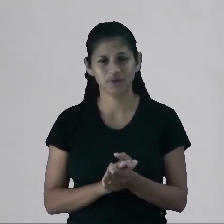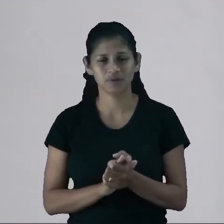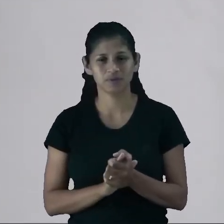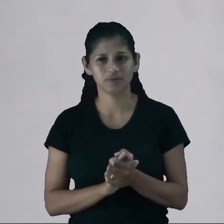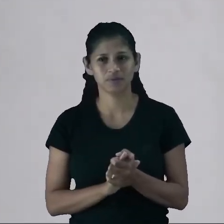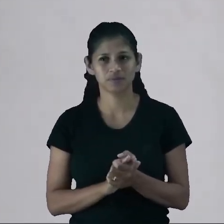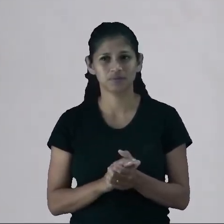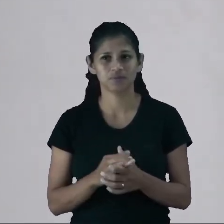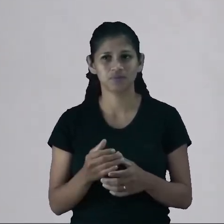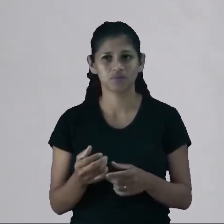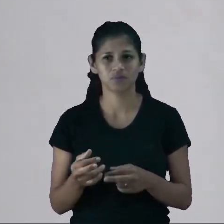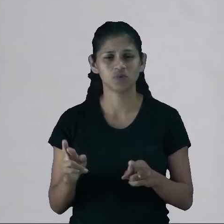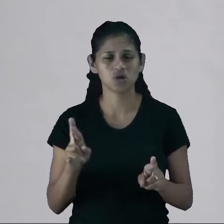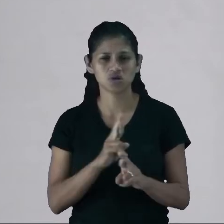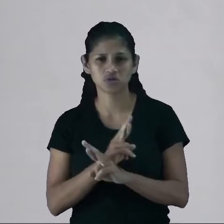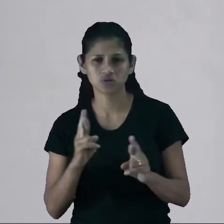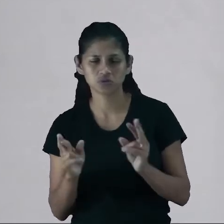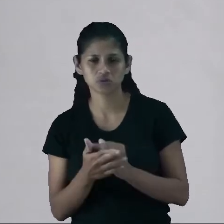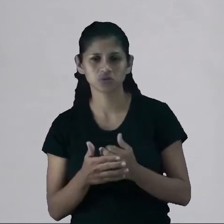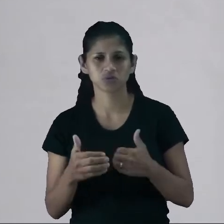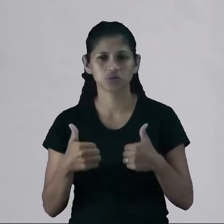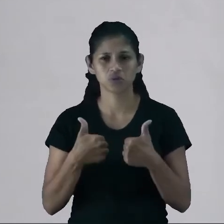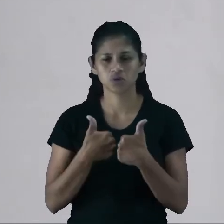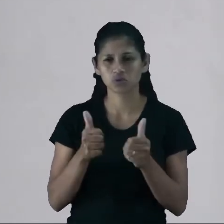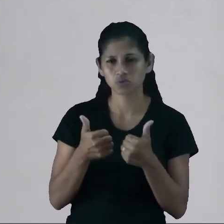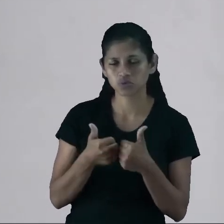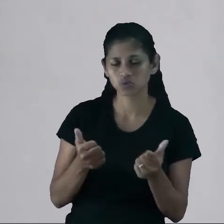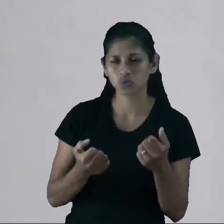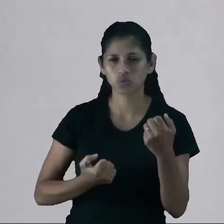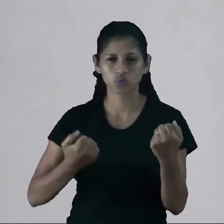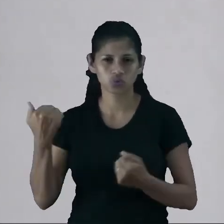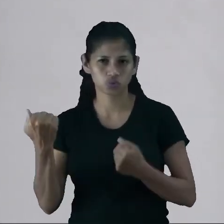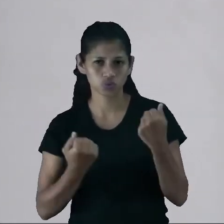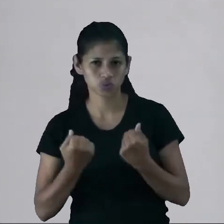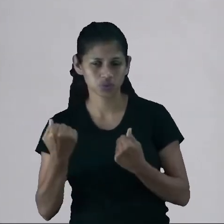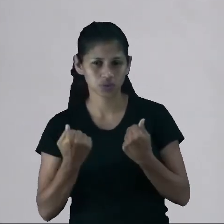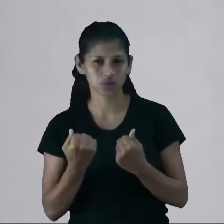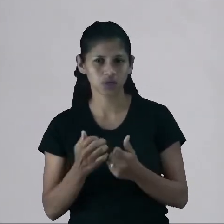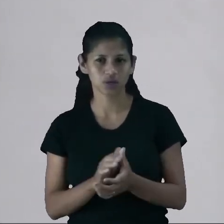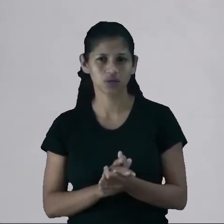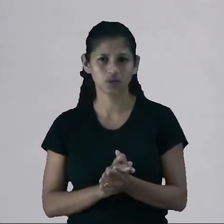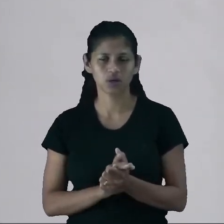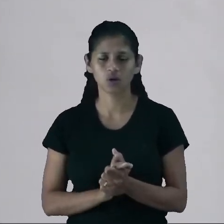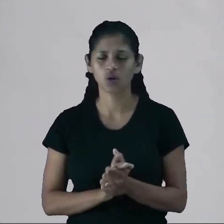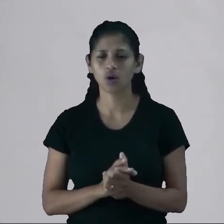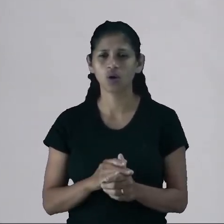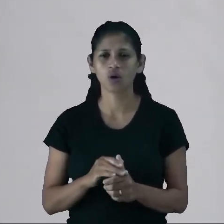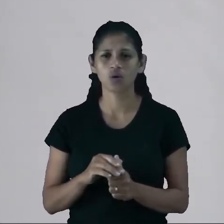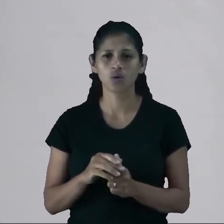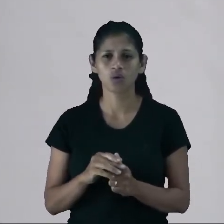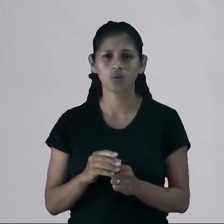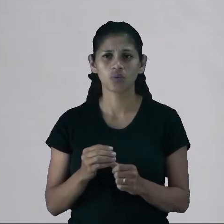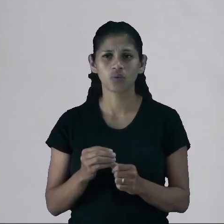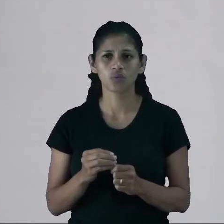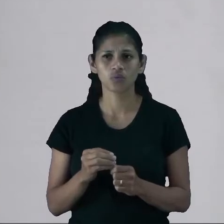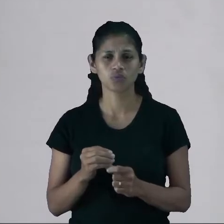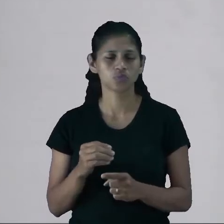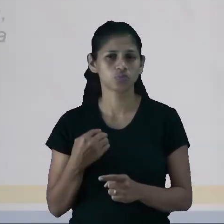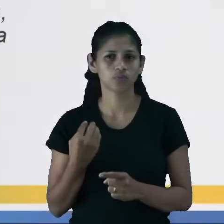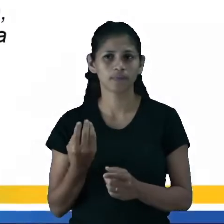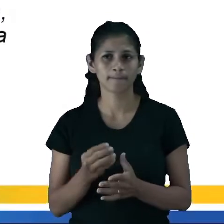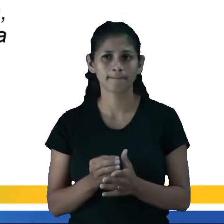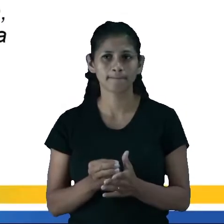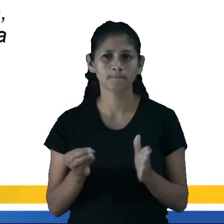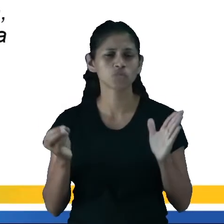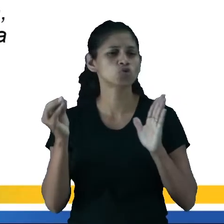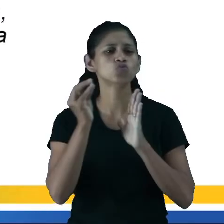mobilidade relacionada aí aos automóveis, aos ônibus, né? O que a gente pode colocar, pontuar aí como alternativas possíveis, né?